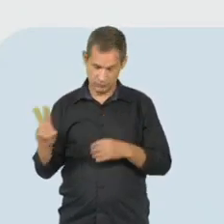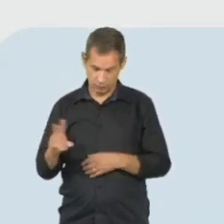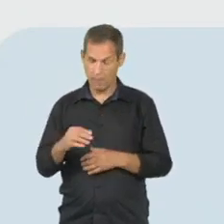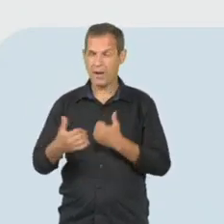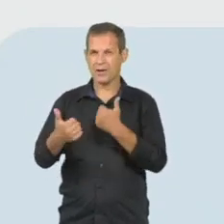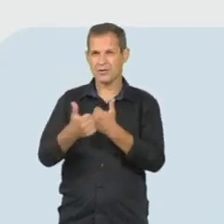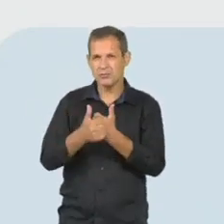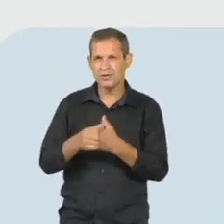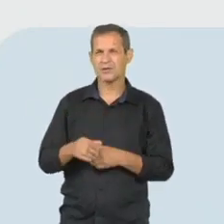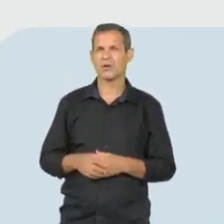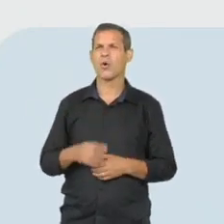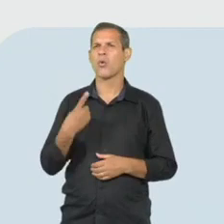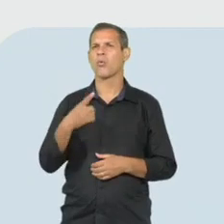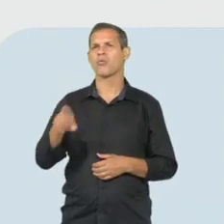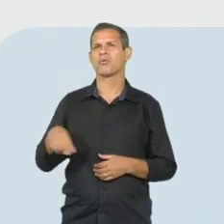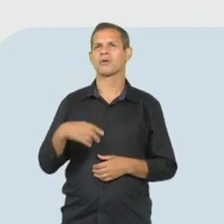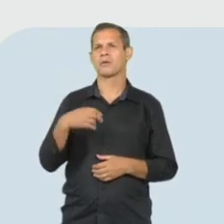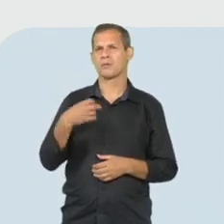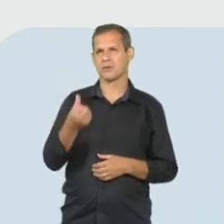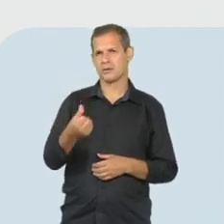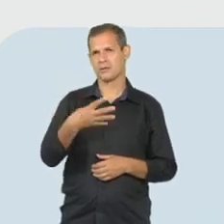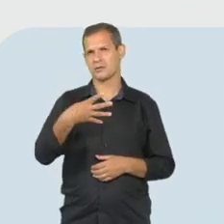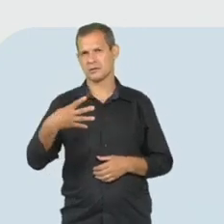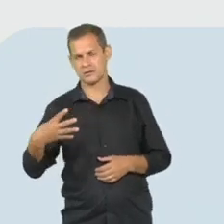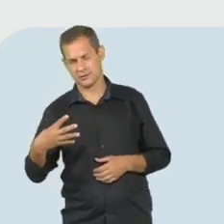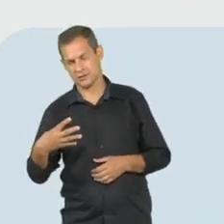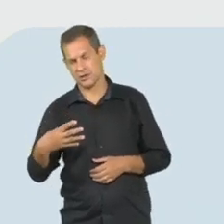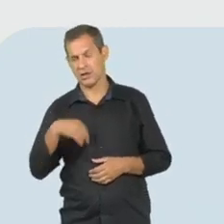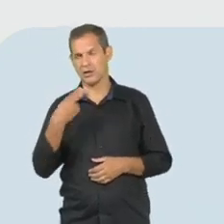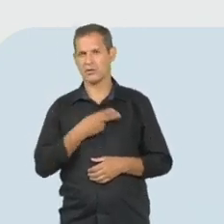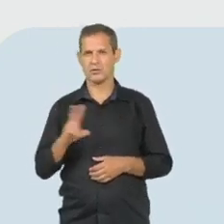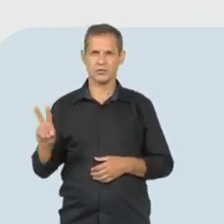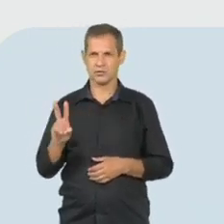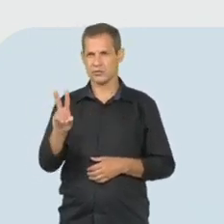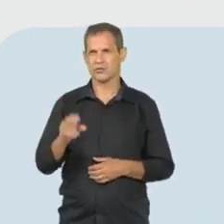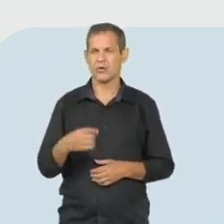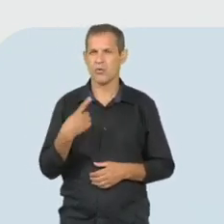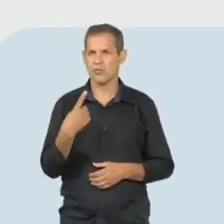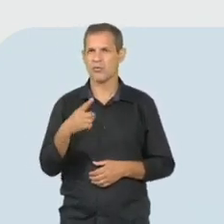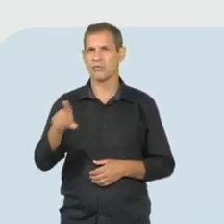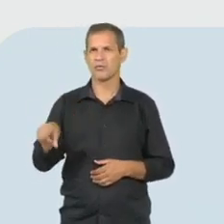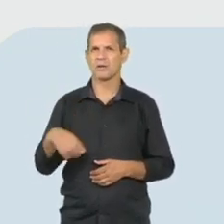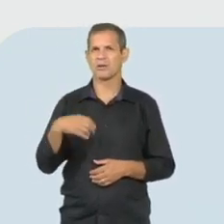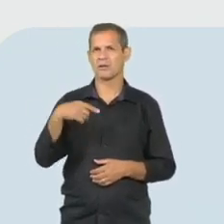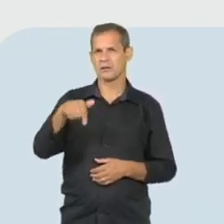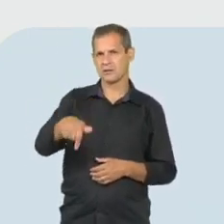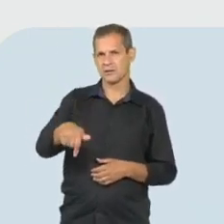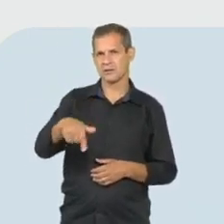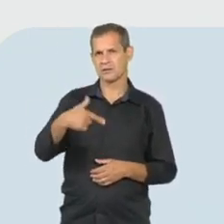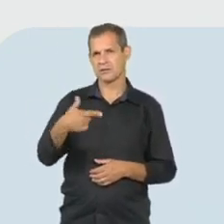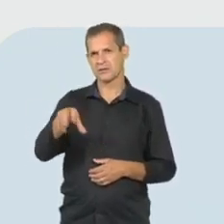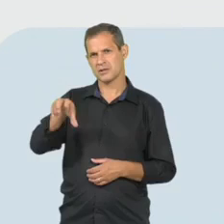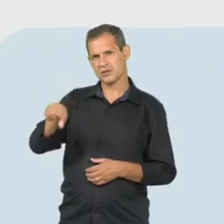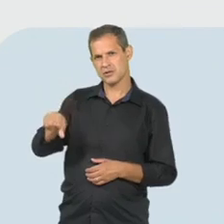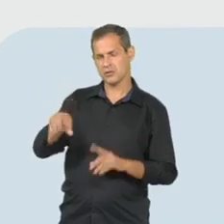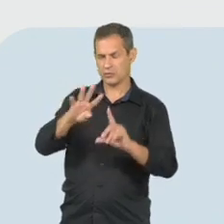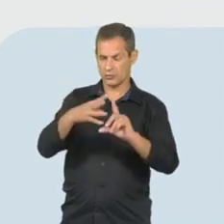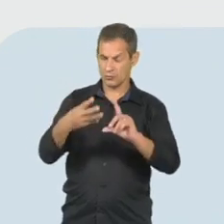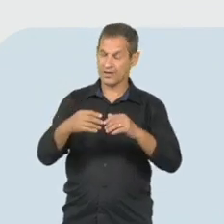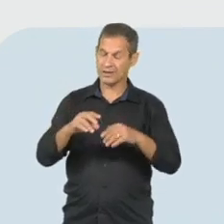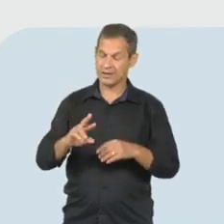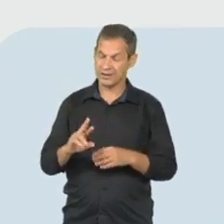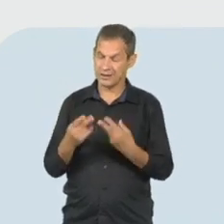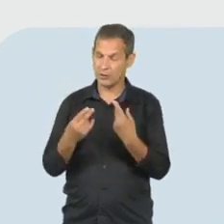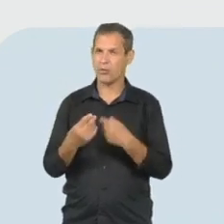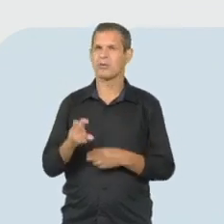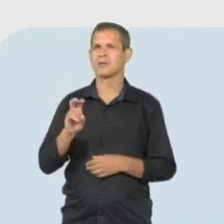mais próximo de 1,64 é o nosso valor 1,729 na tabela e ele equivale